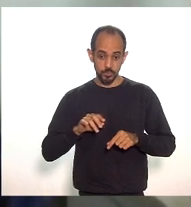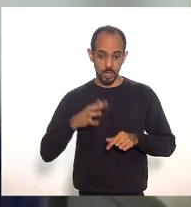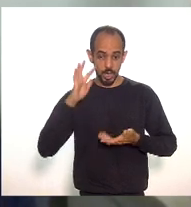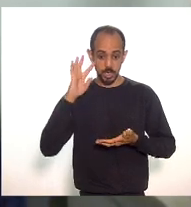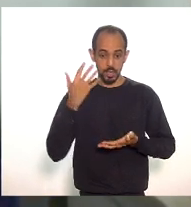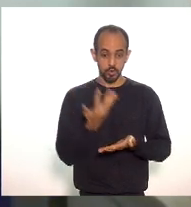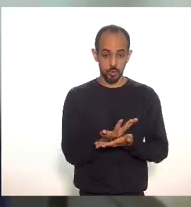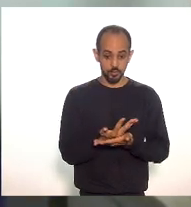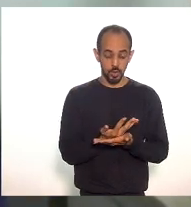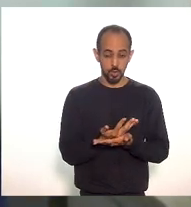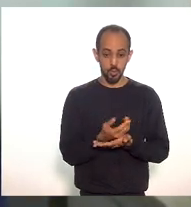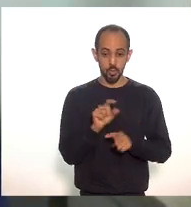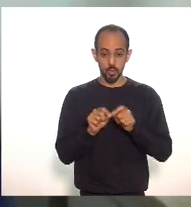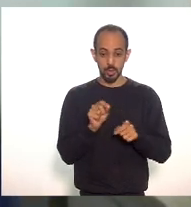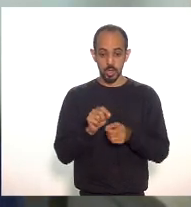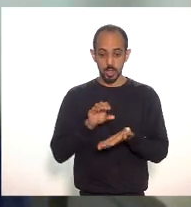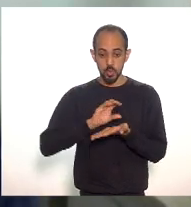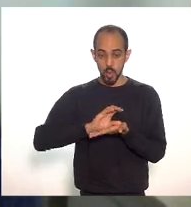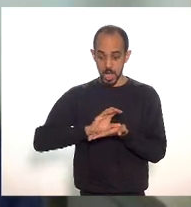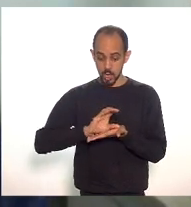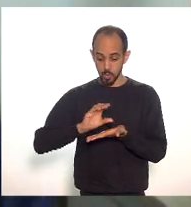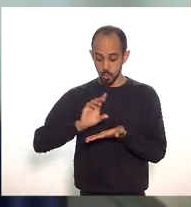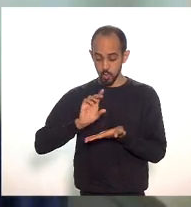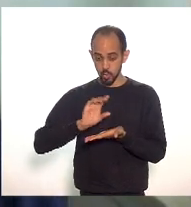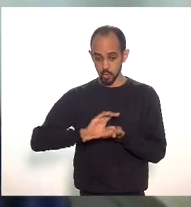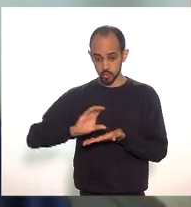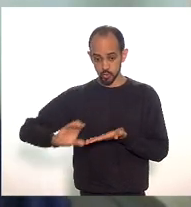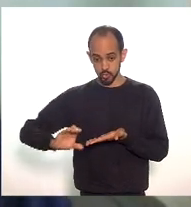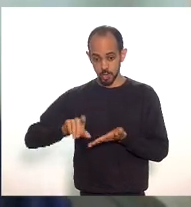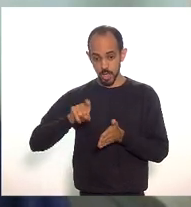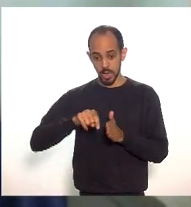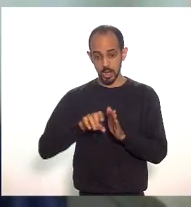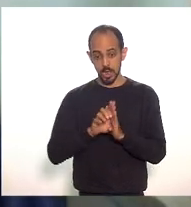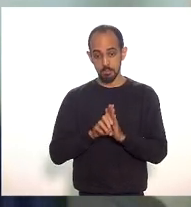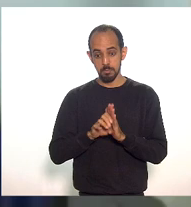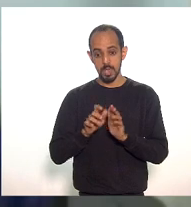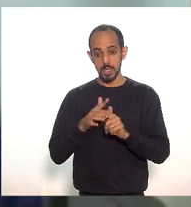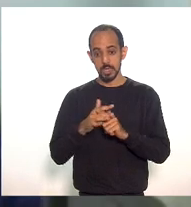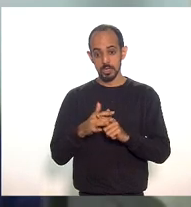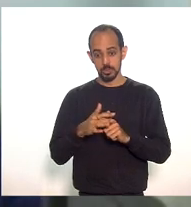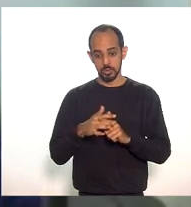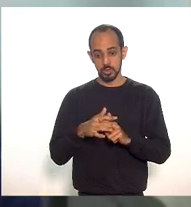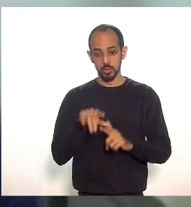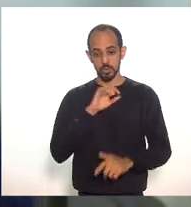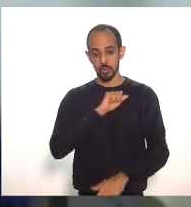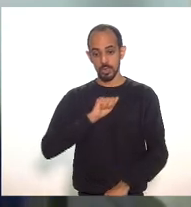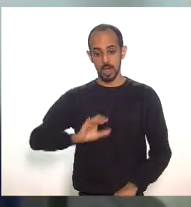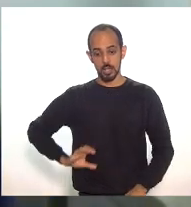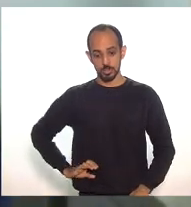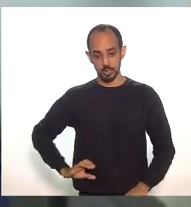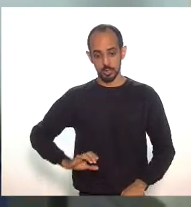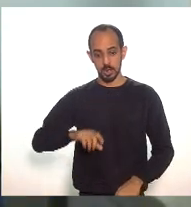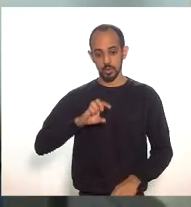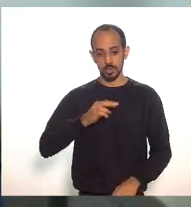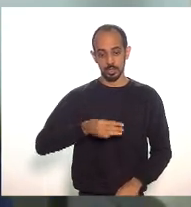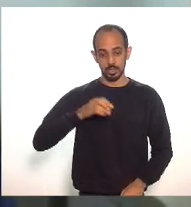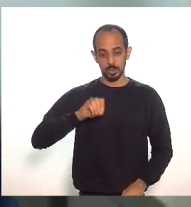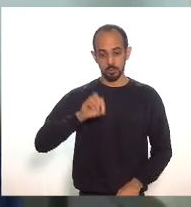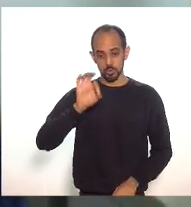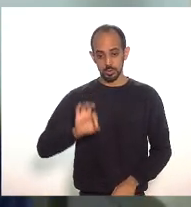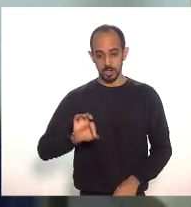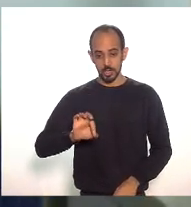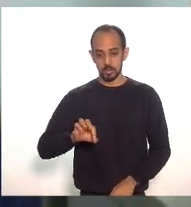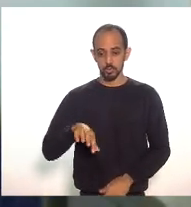de recurso lá na emenda condicionar o deputado André seriado trinta por cento do frete